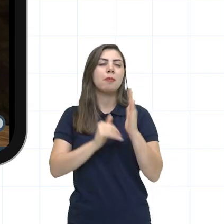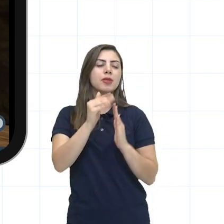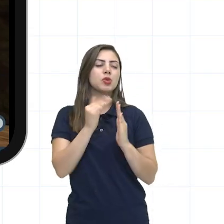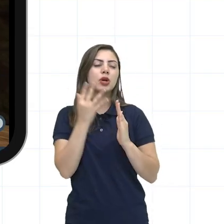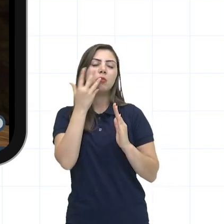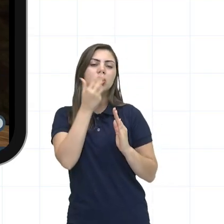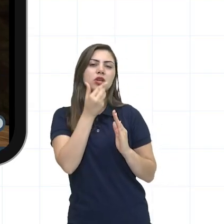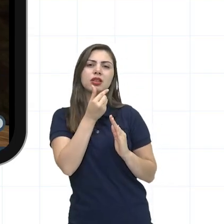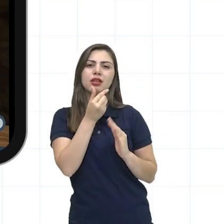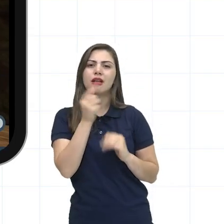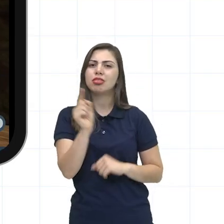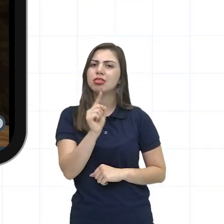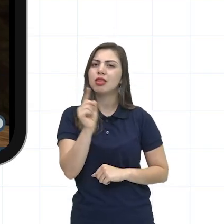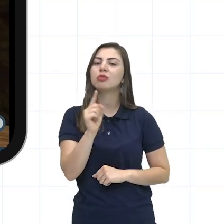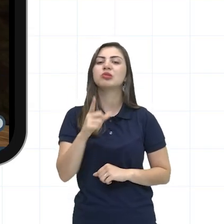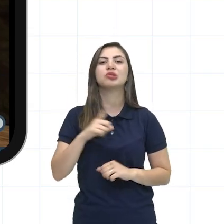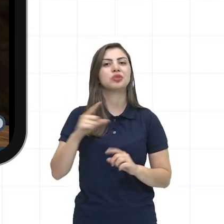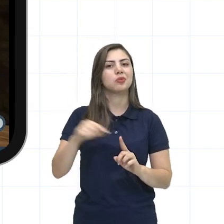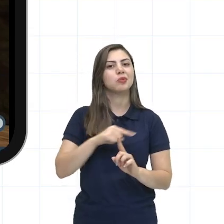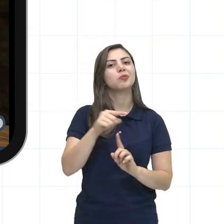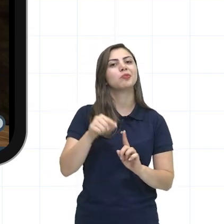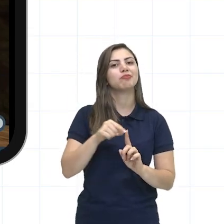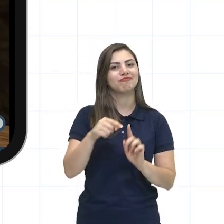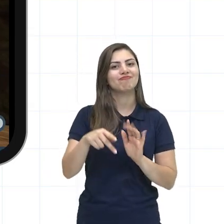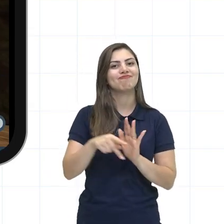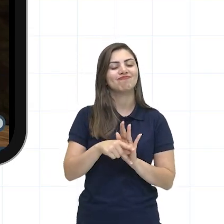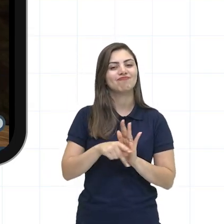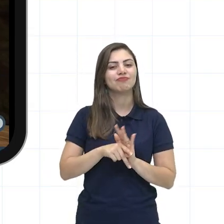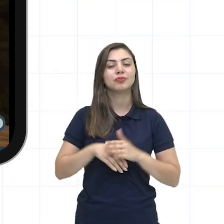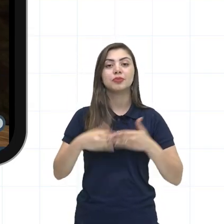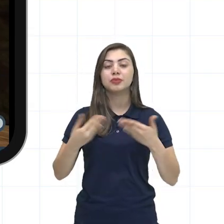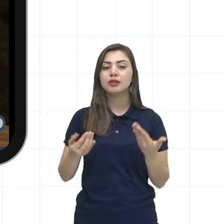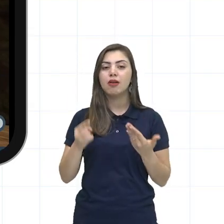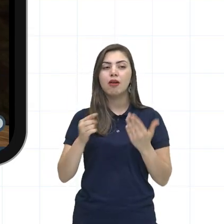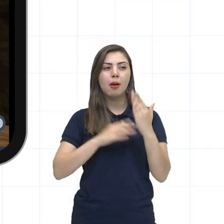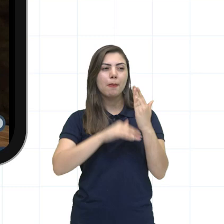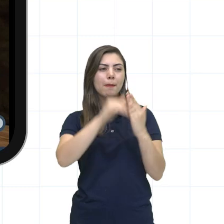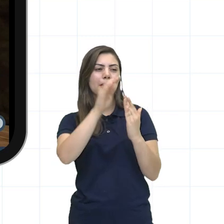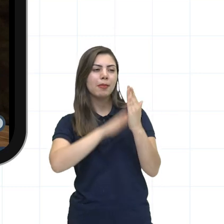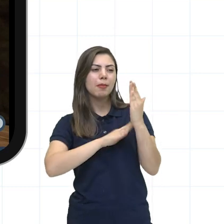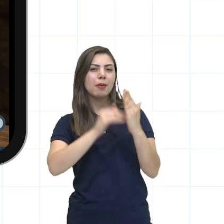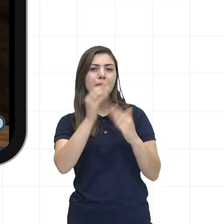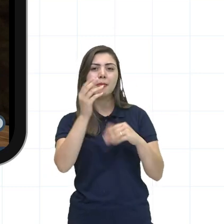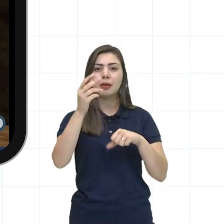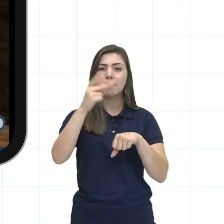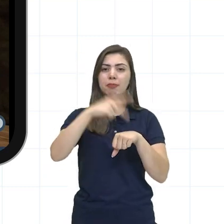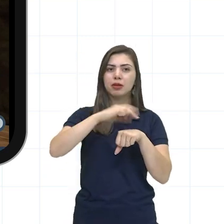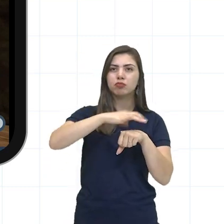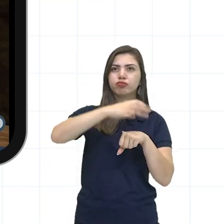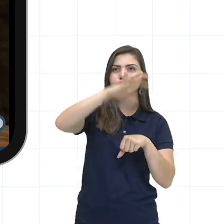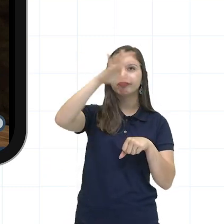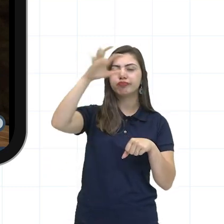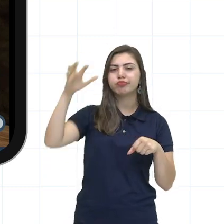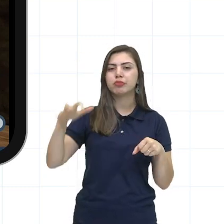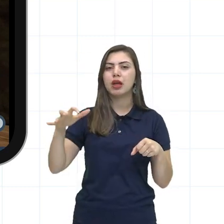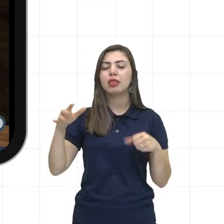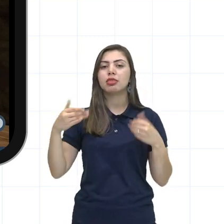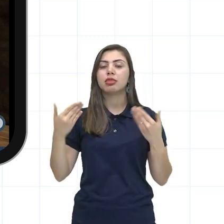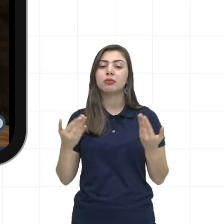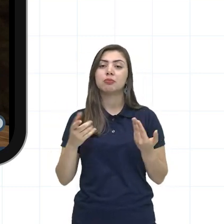ir lá para a pré-história? Porque a gente precisa entender como esse processo de registro, de